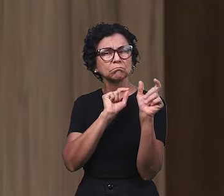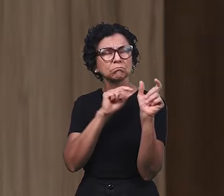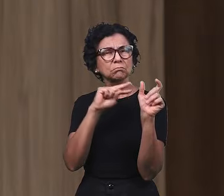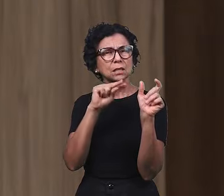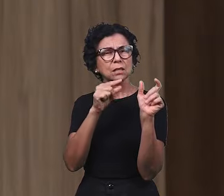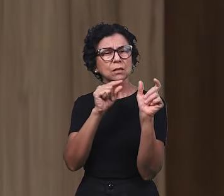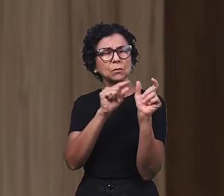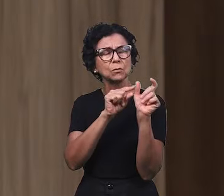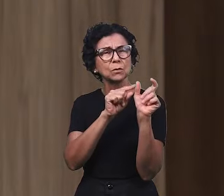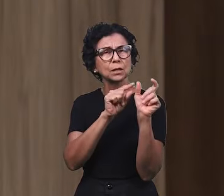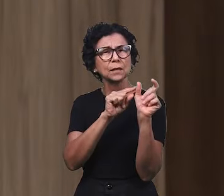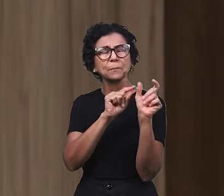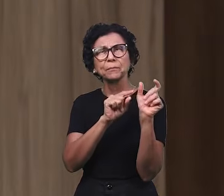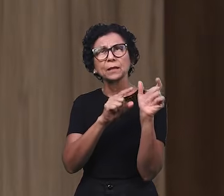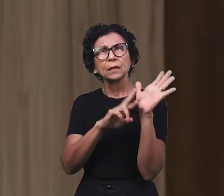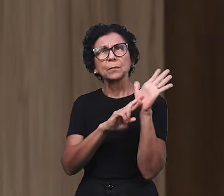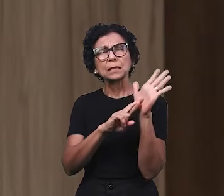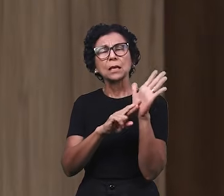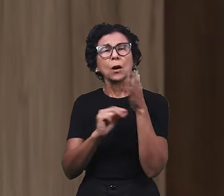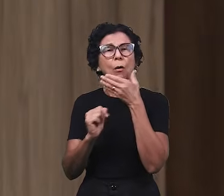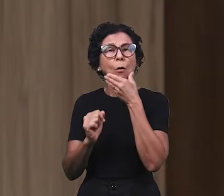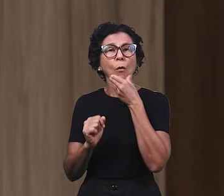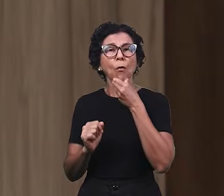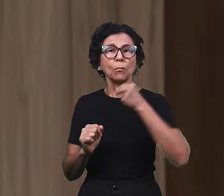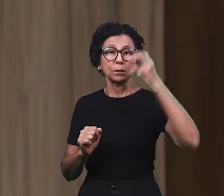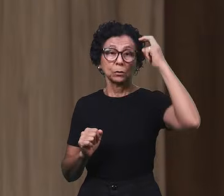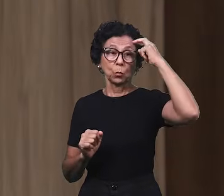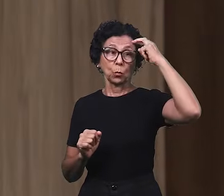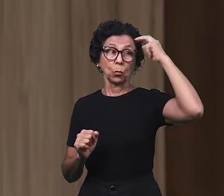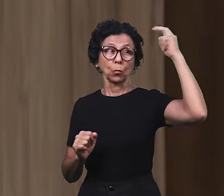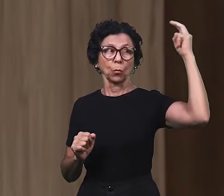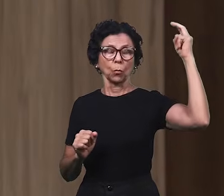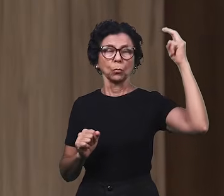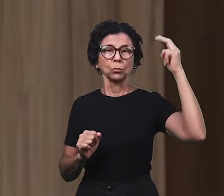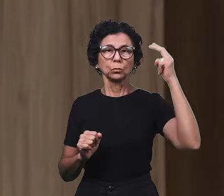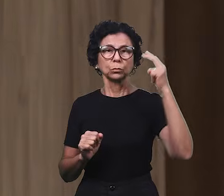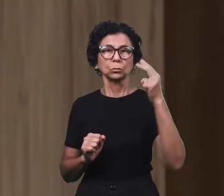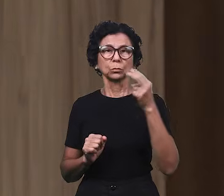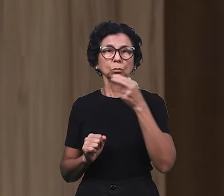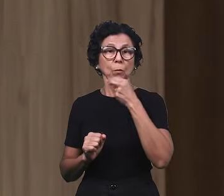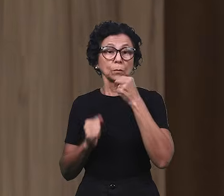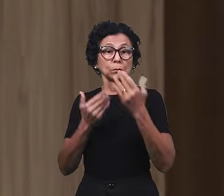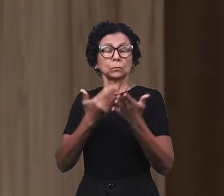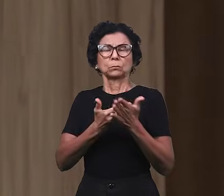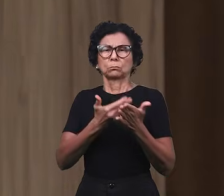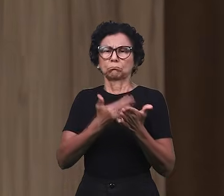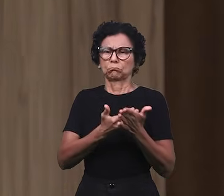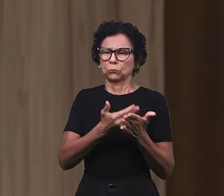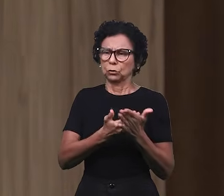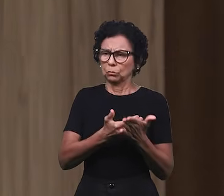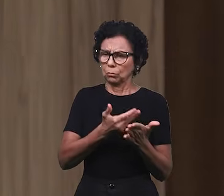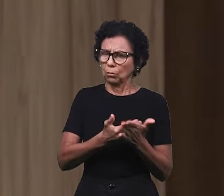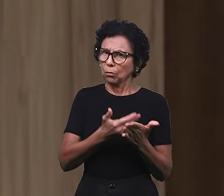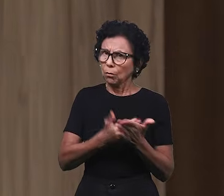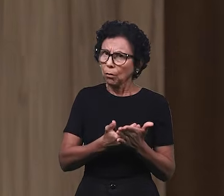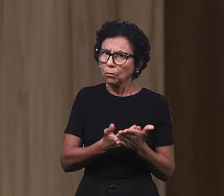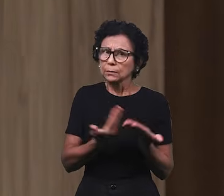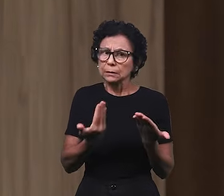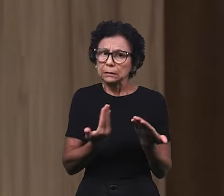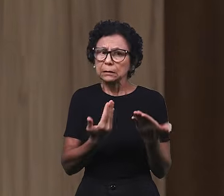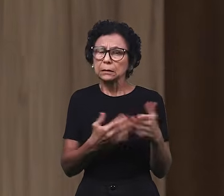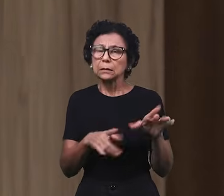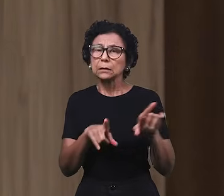expressava homens nobres, estudiosos, homens letrados, né? E